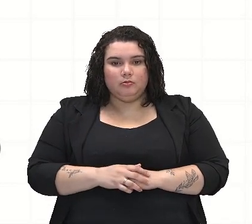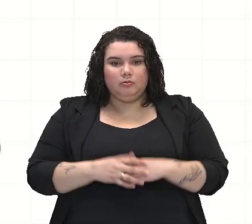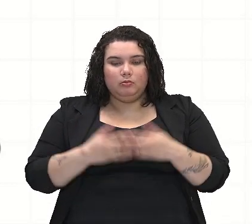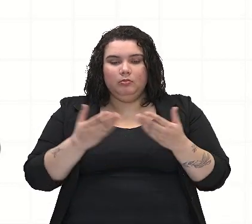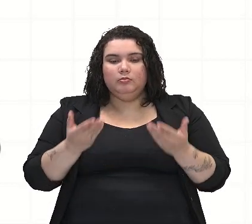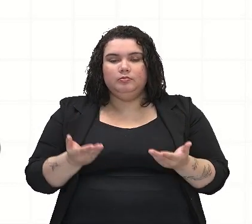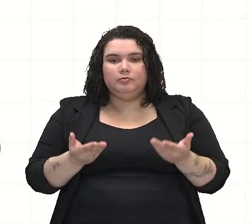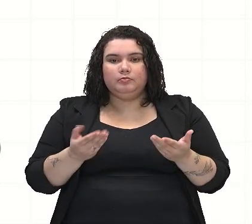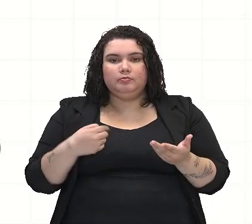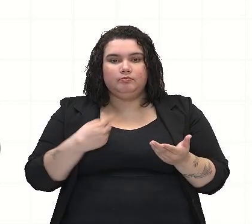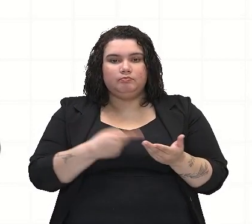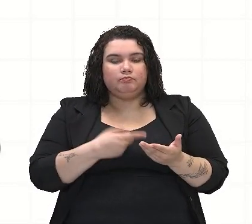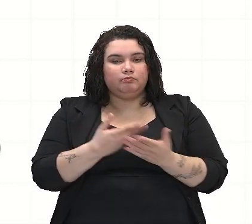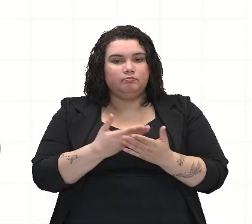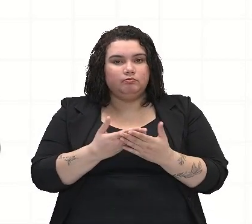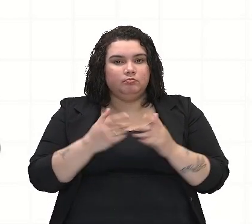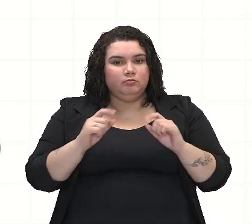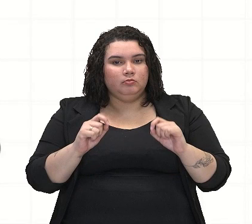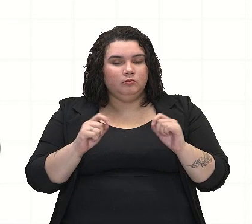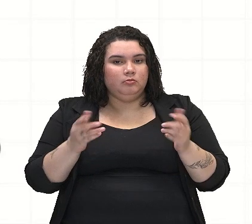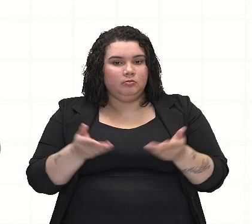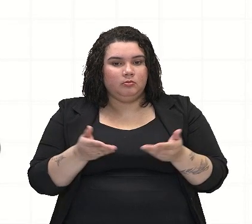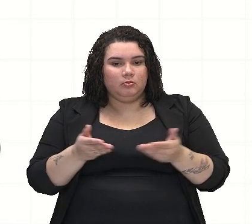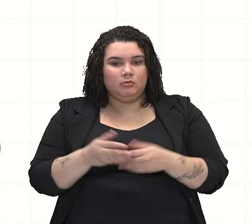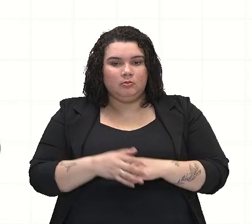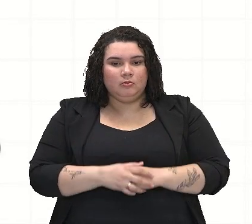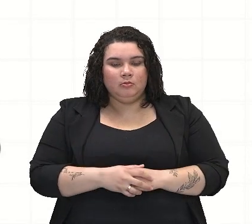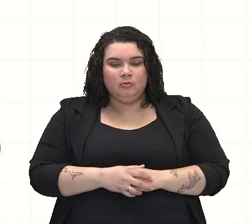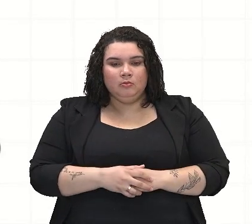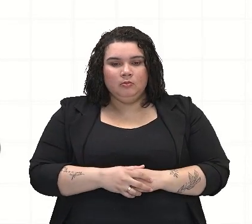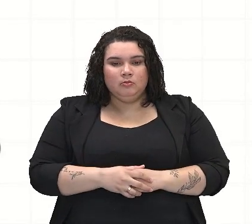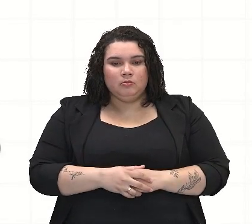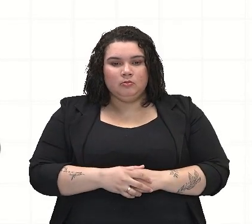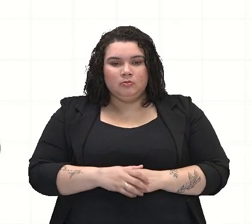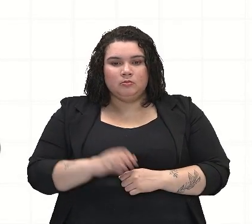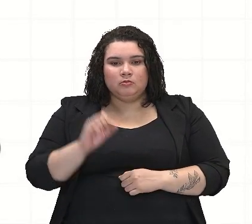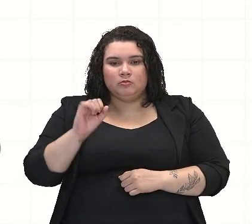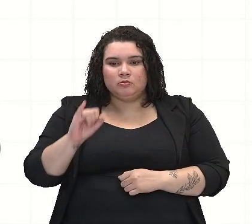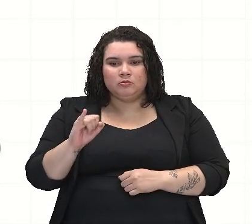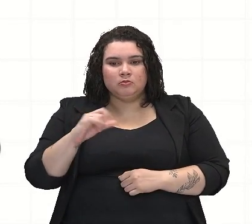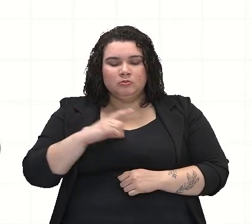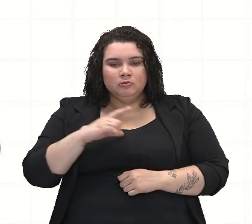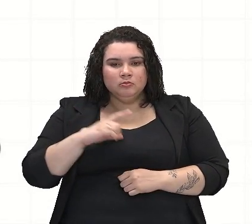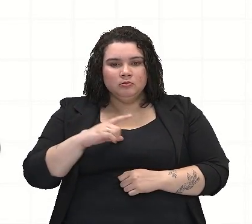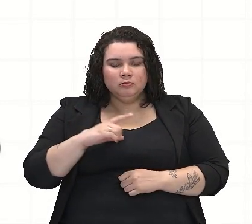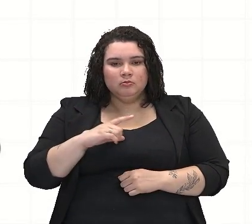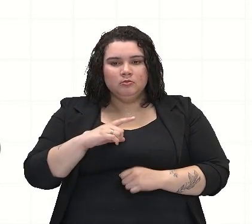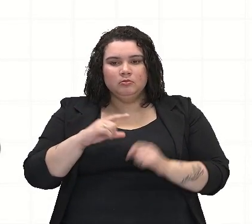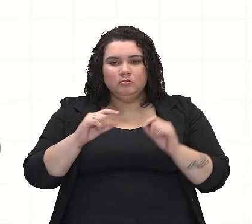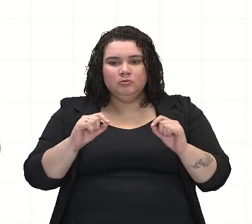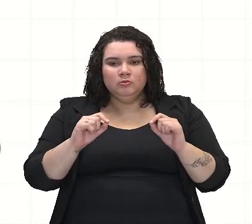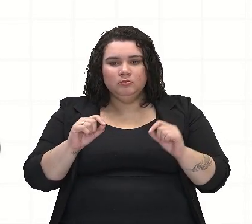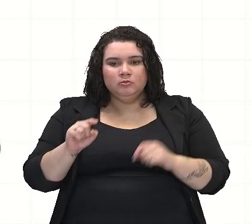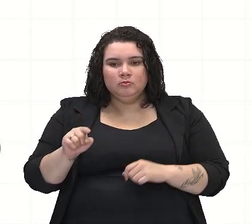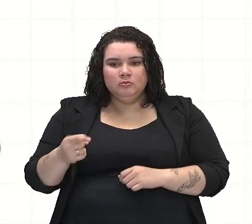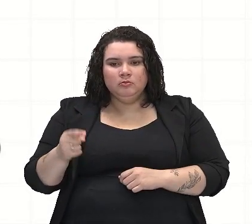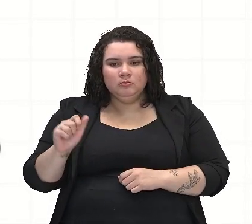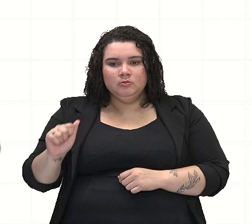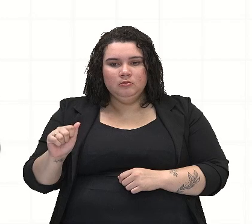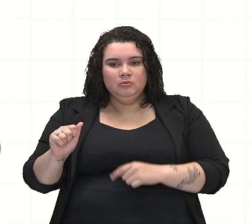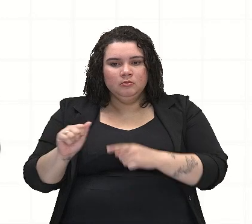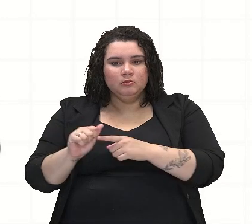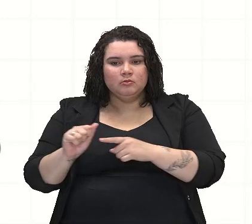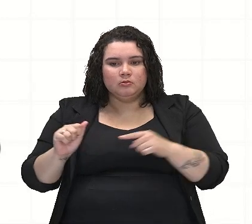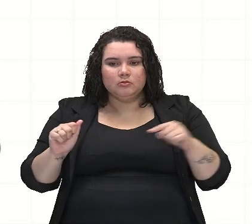Então, o que que nós veremos aqui, tá? Se eu tenho essa medida, eu digo que de A até B,